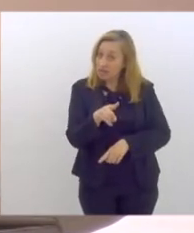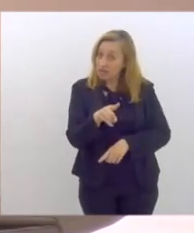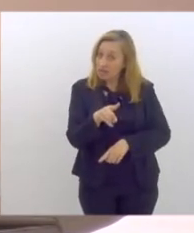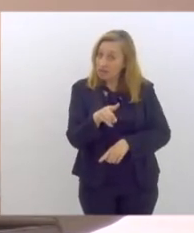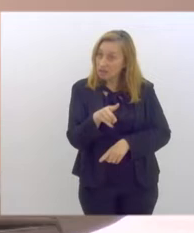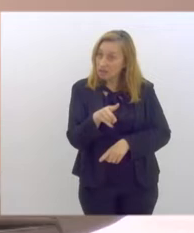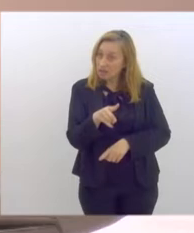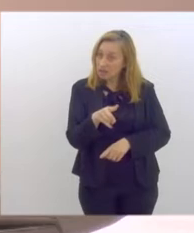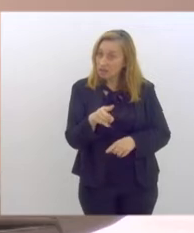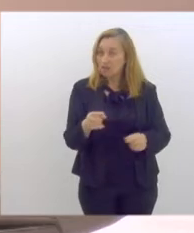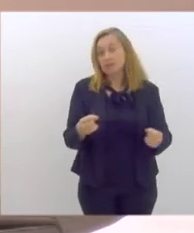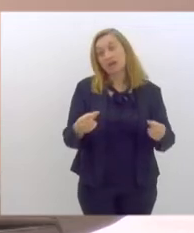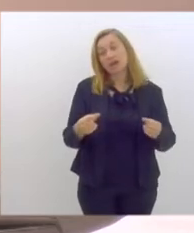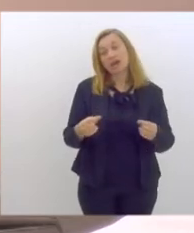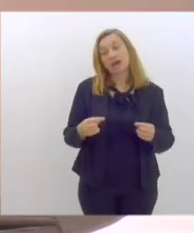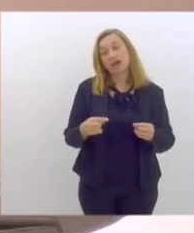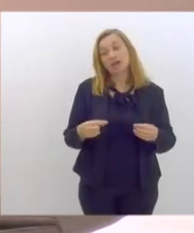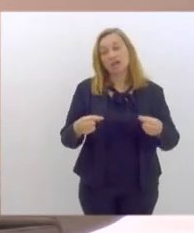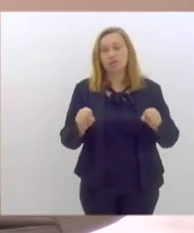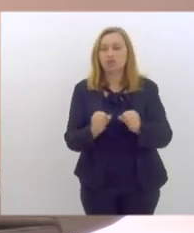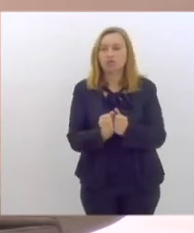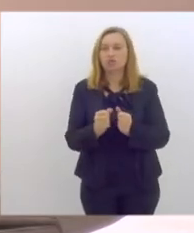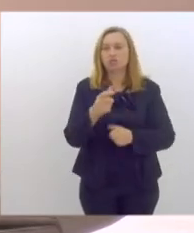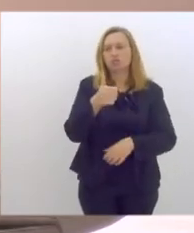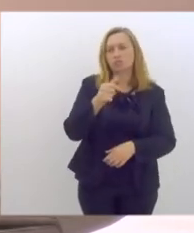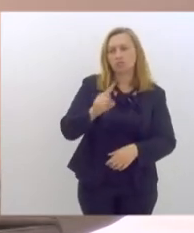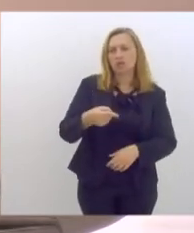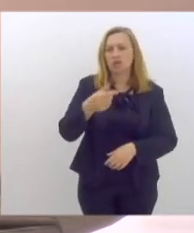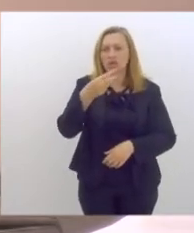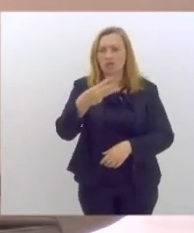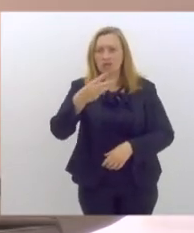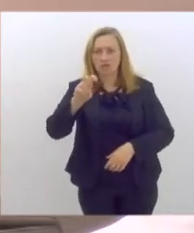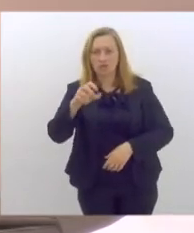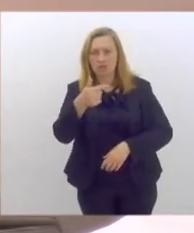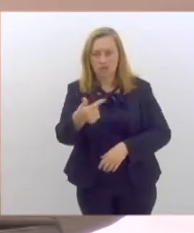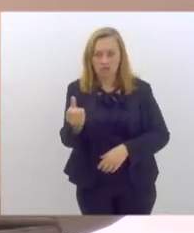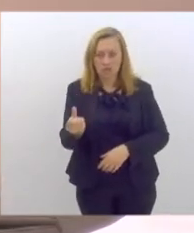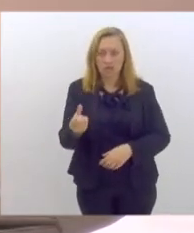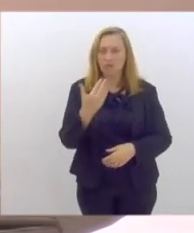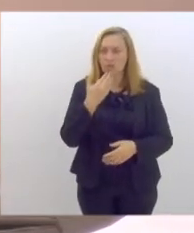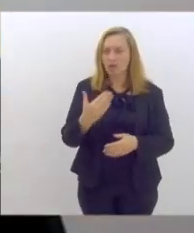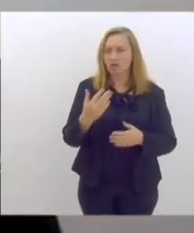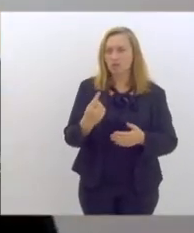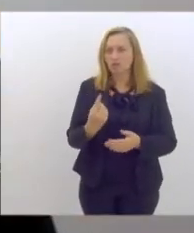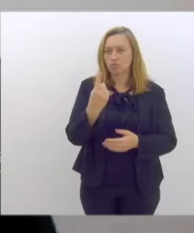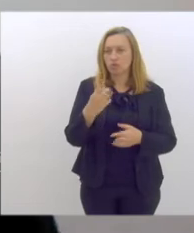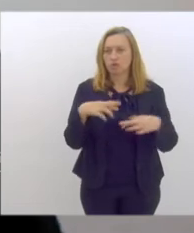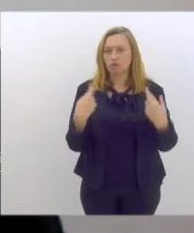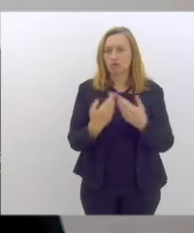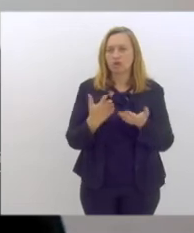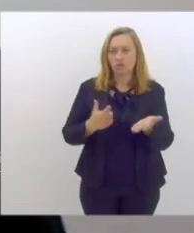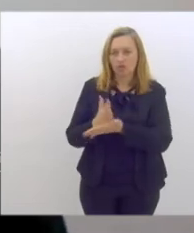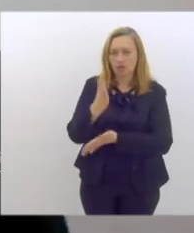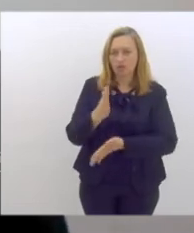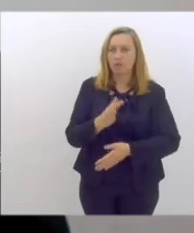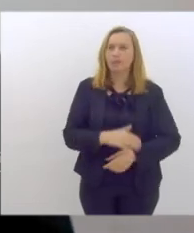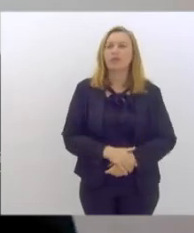elidindo com 1357 16 peças tiver de pau por uma sessão aprovado